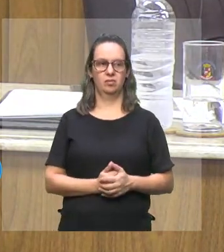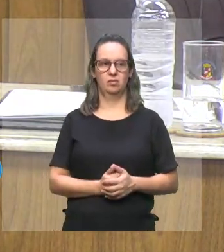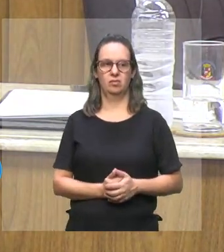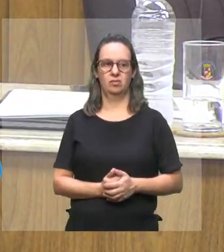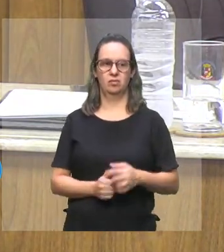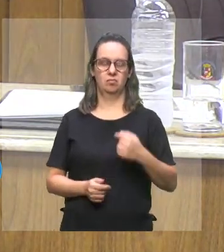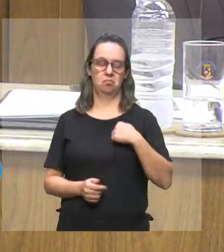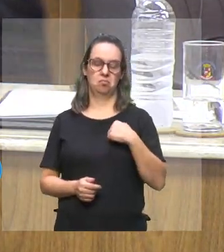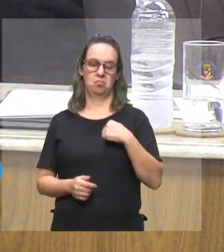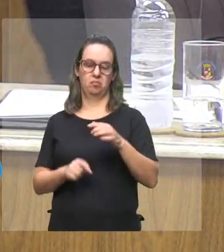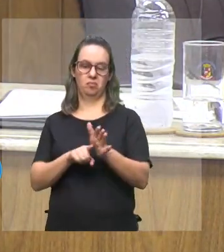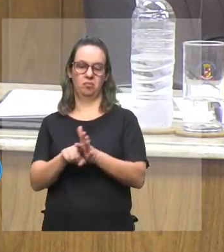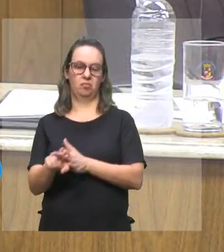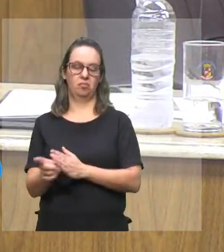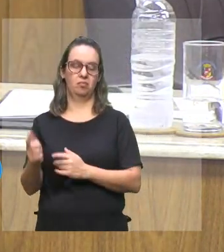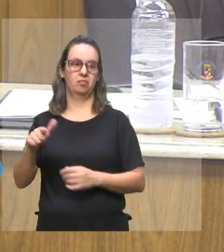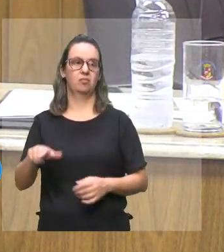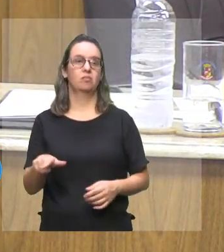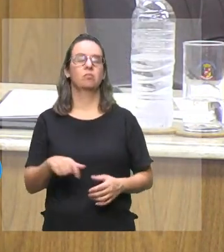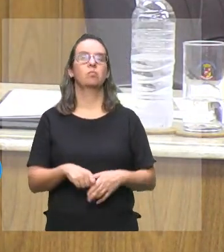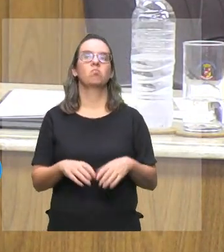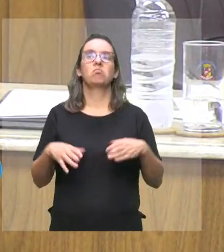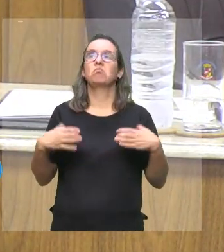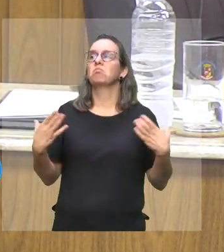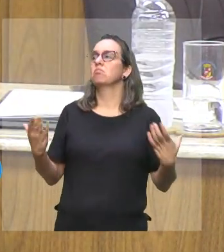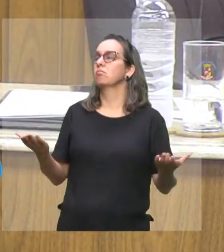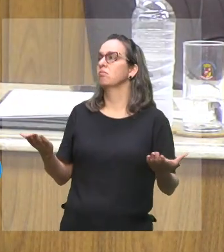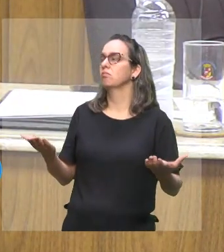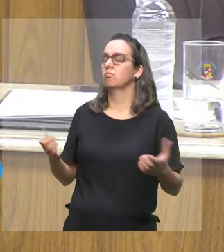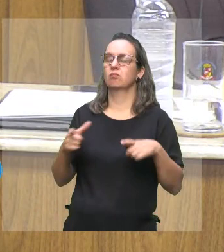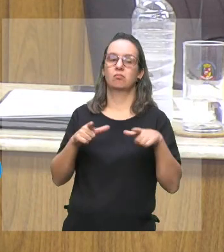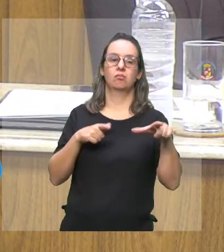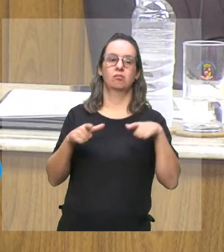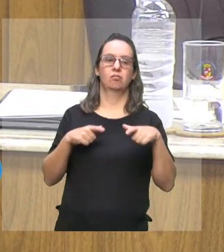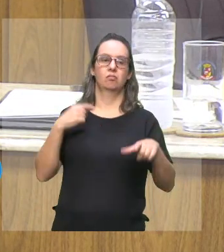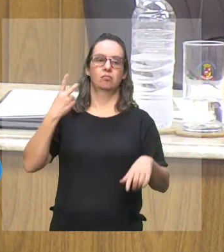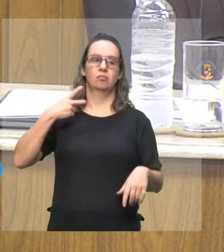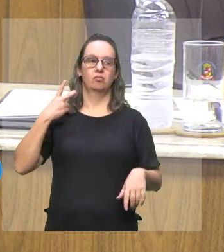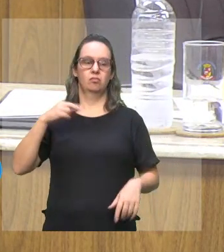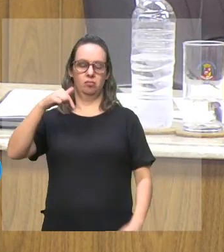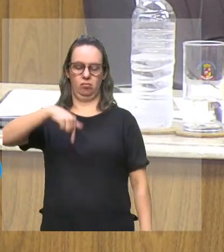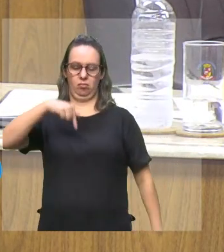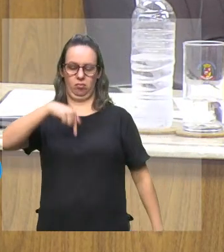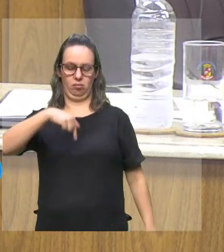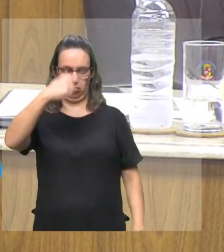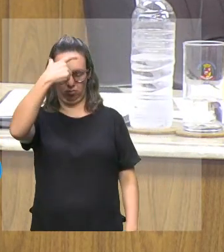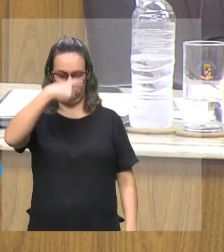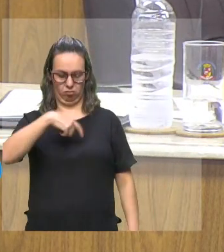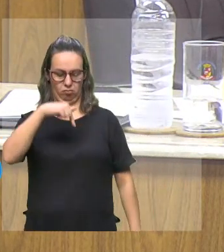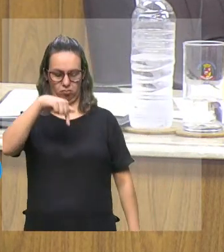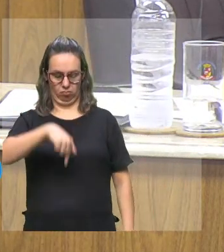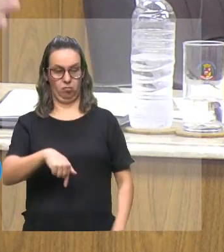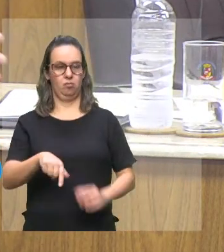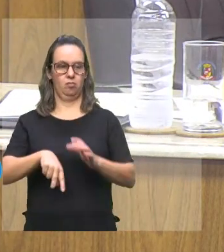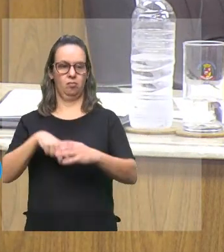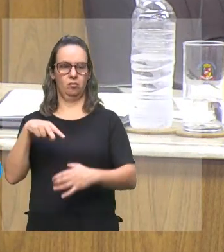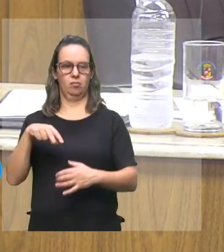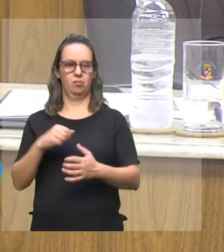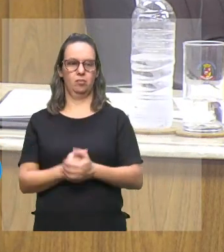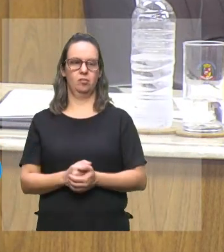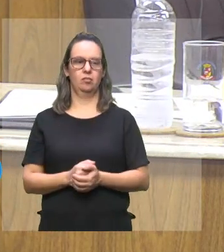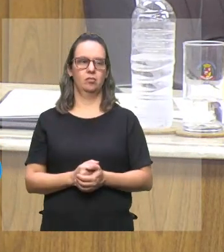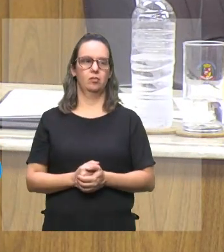novamente, qual o nosso papel aqui? Porque em 2021, no início do nosso mandato, o presidente